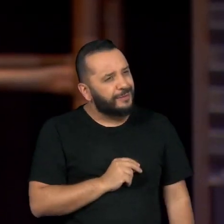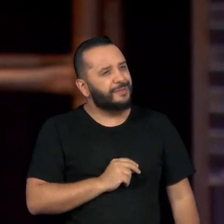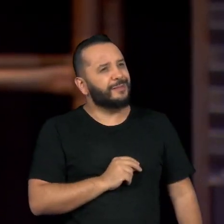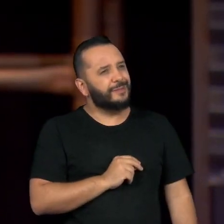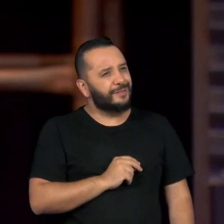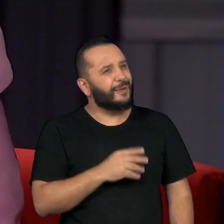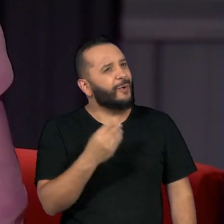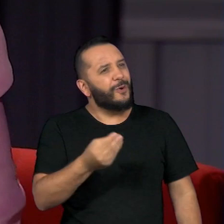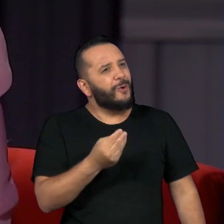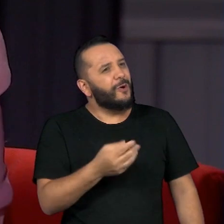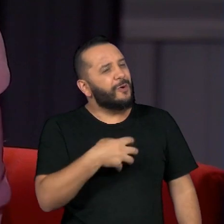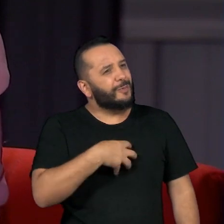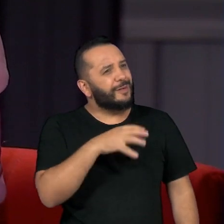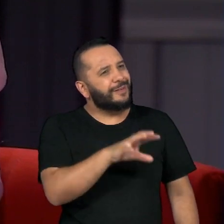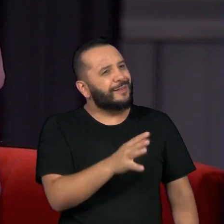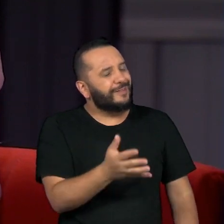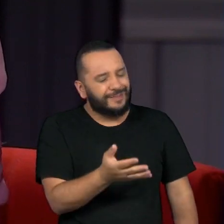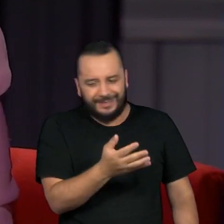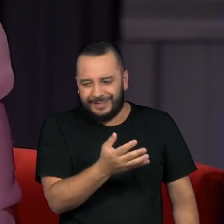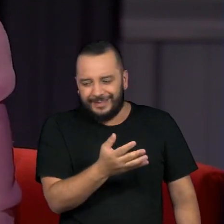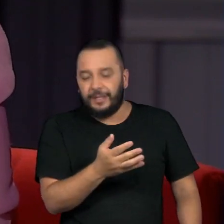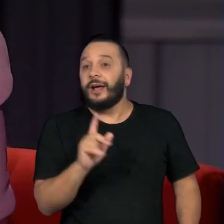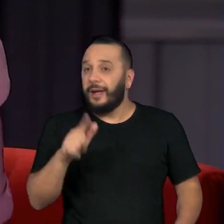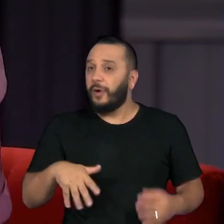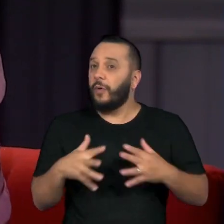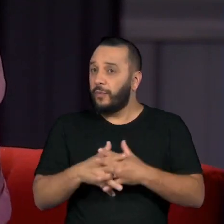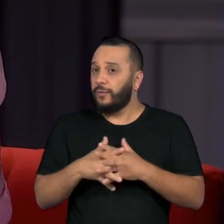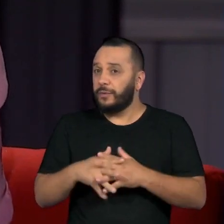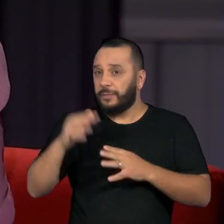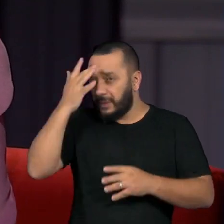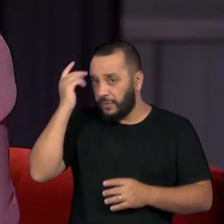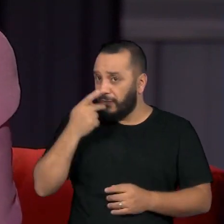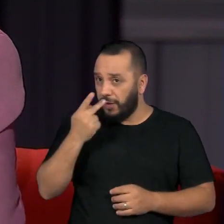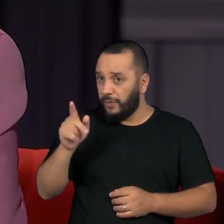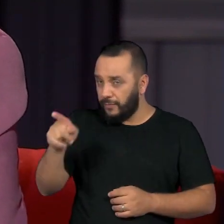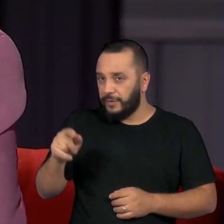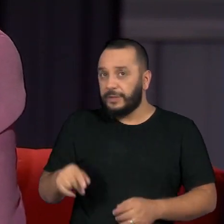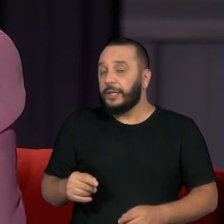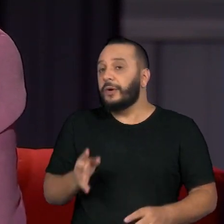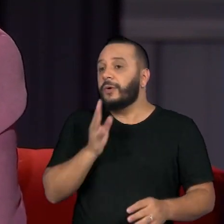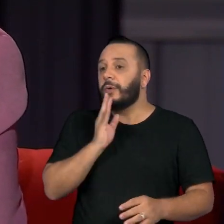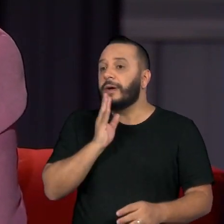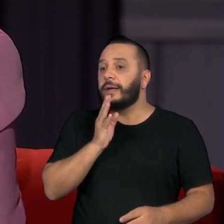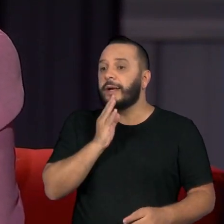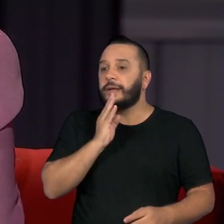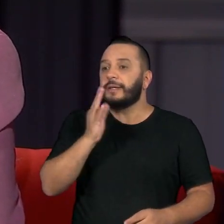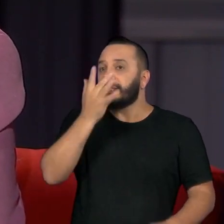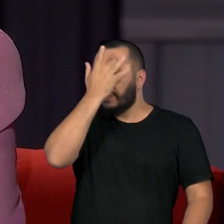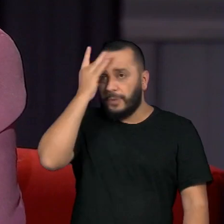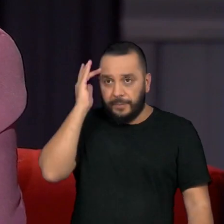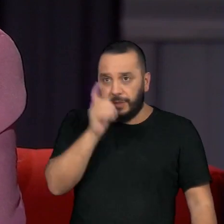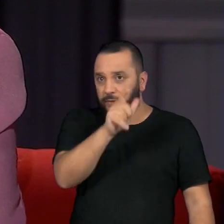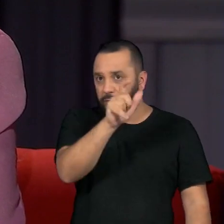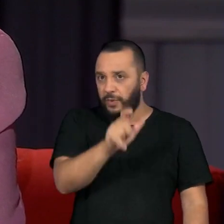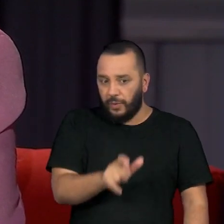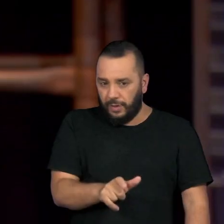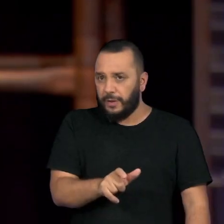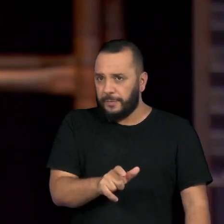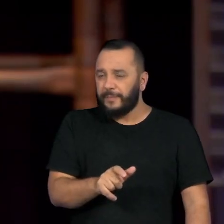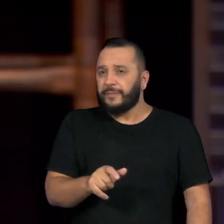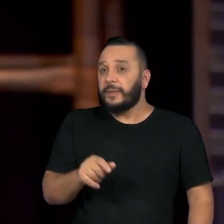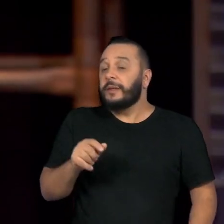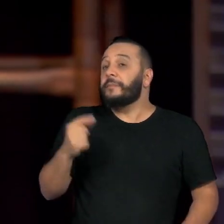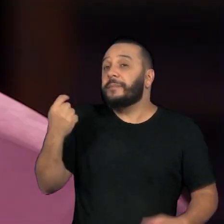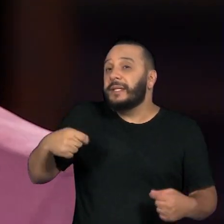que é isso. É muito confuso, assim. Esses dias a pessoa falou, você só conhece uma pessoa depois que come 1 quilo de sal. Tem uma expressão assim,